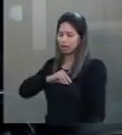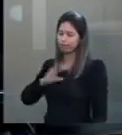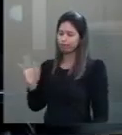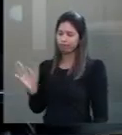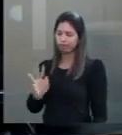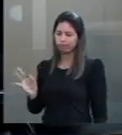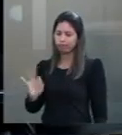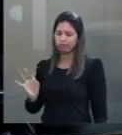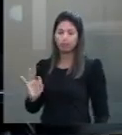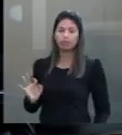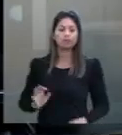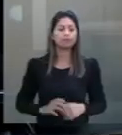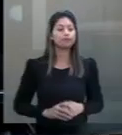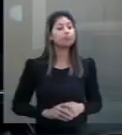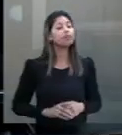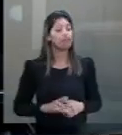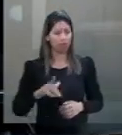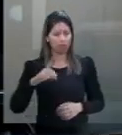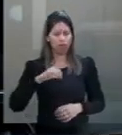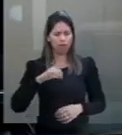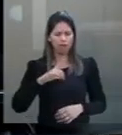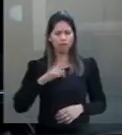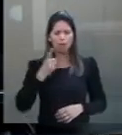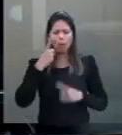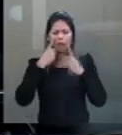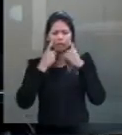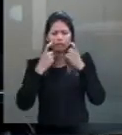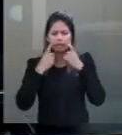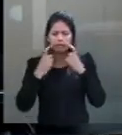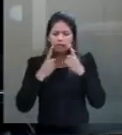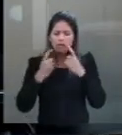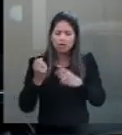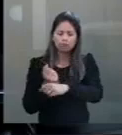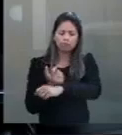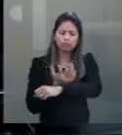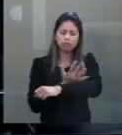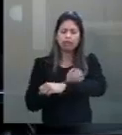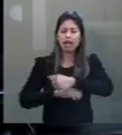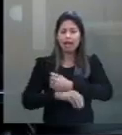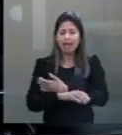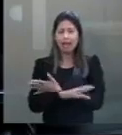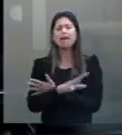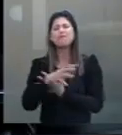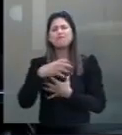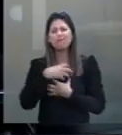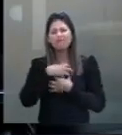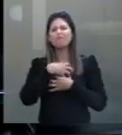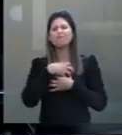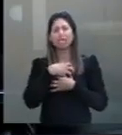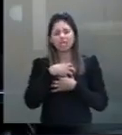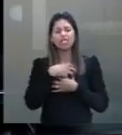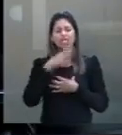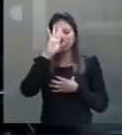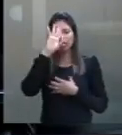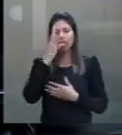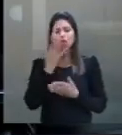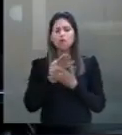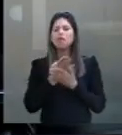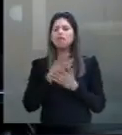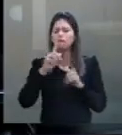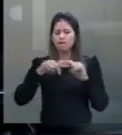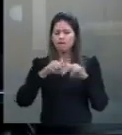que diz que homem não chora, mas algumas lágrimas rolaram não só dos meus olhos, tenho certeza de muitos